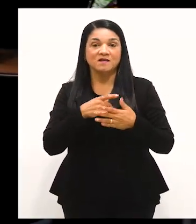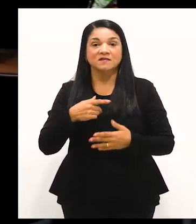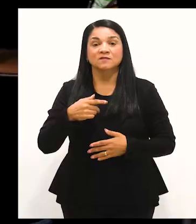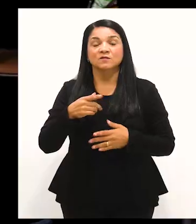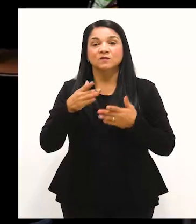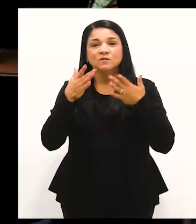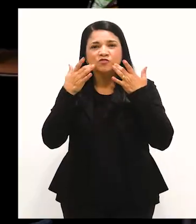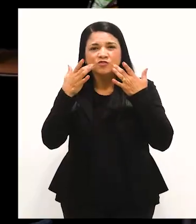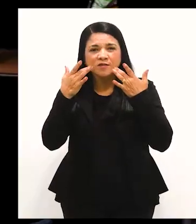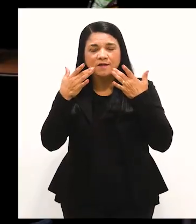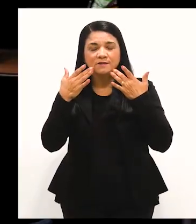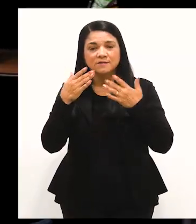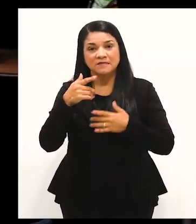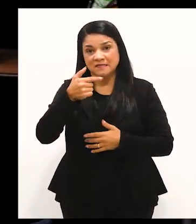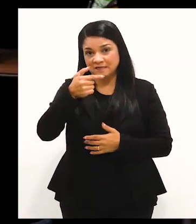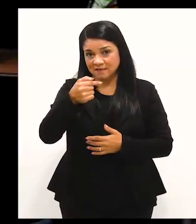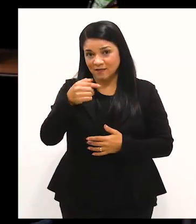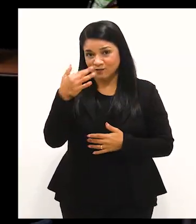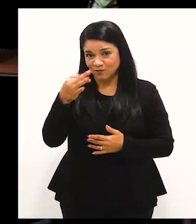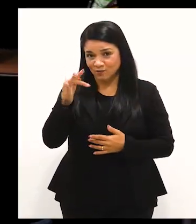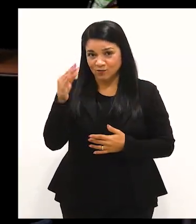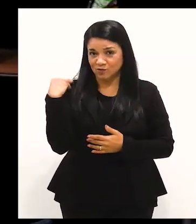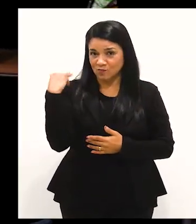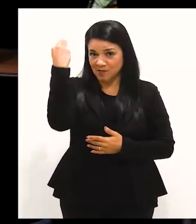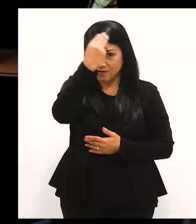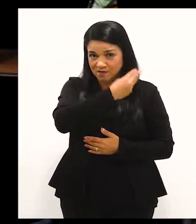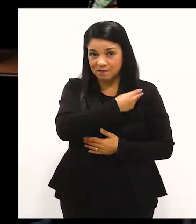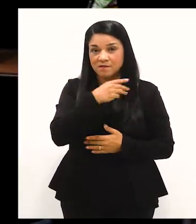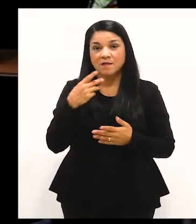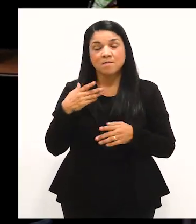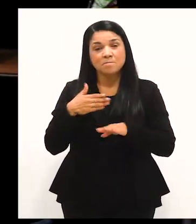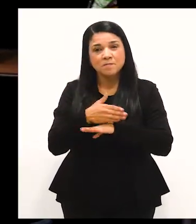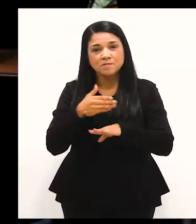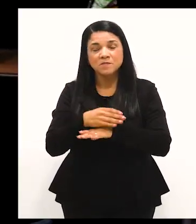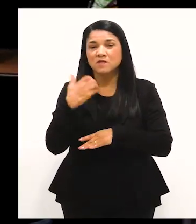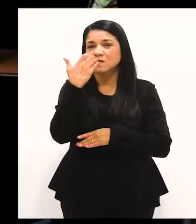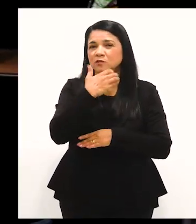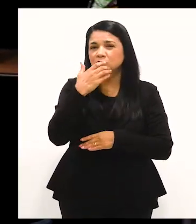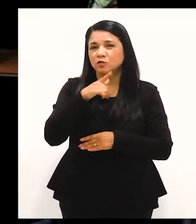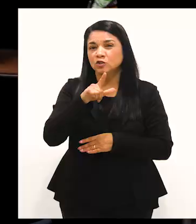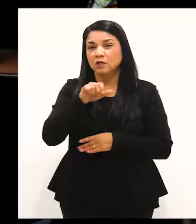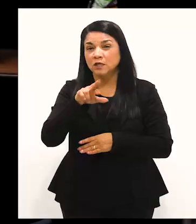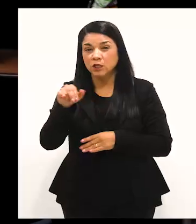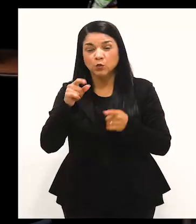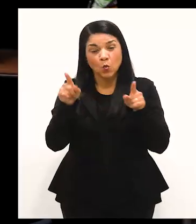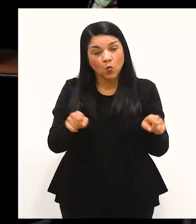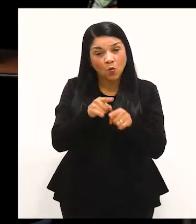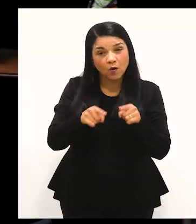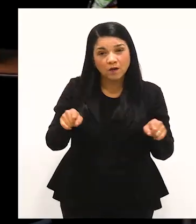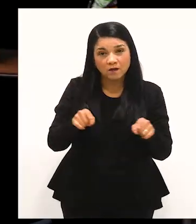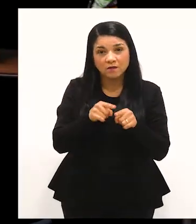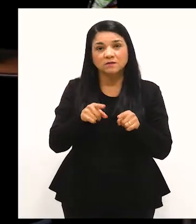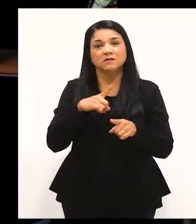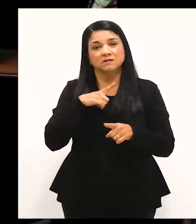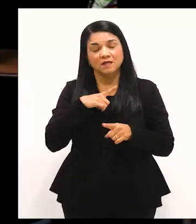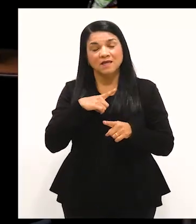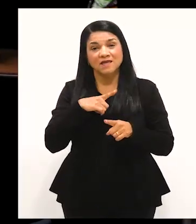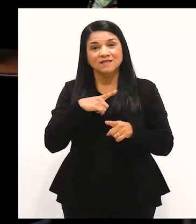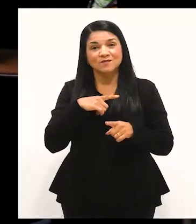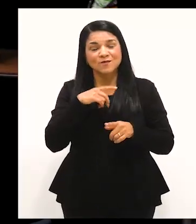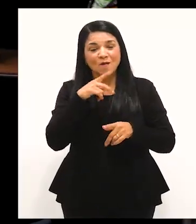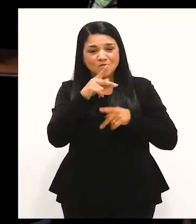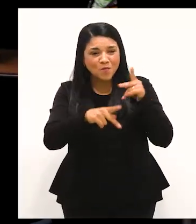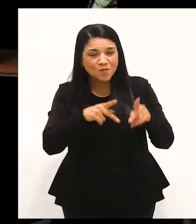gente coloca para Sete Dores, ele tem a participação de cantores líricos, tenores, solistas,